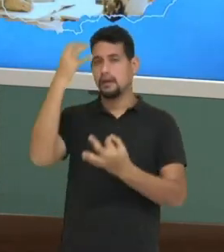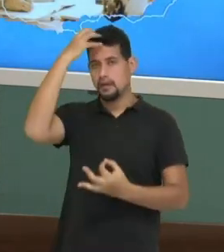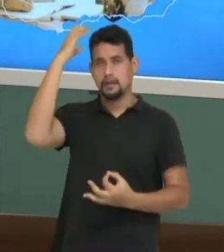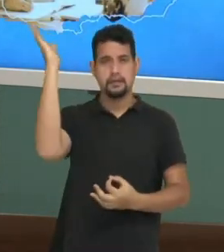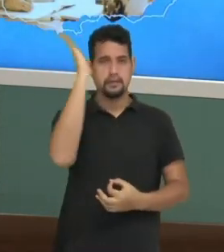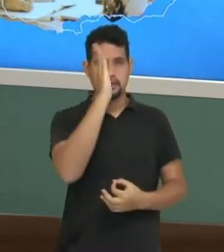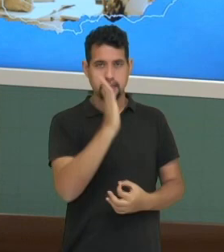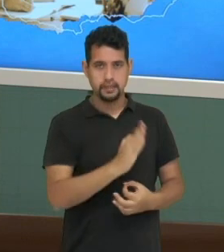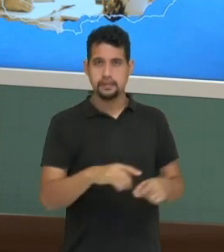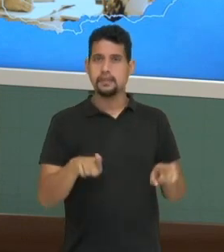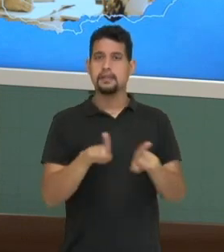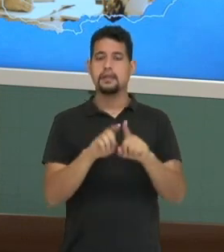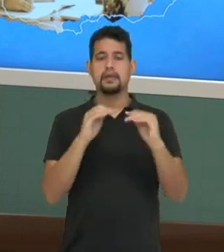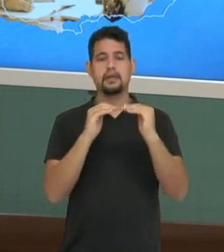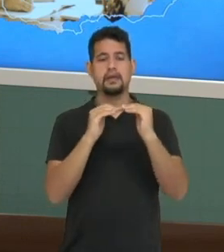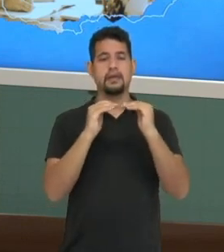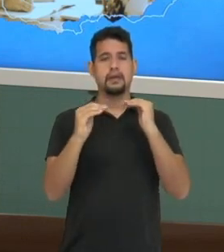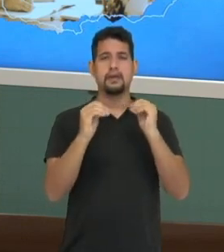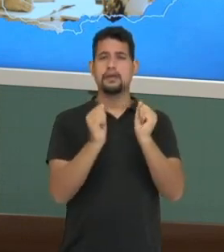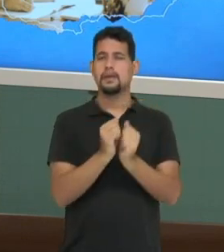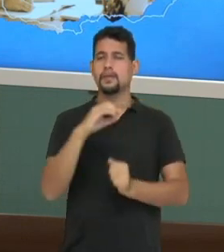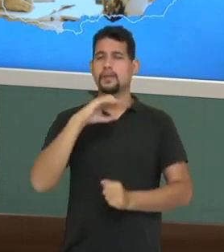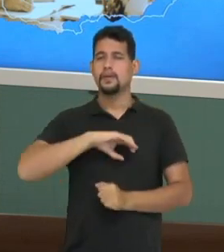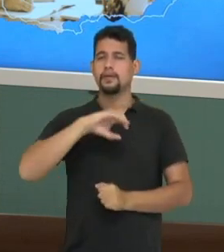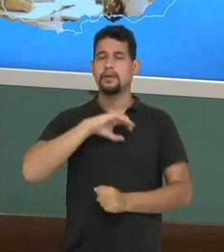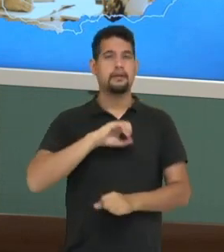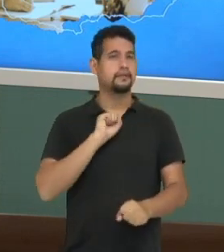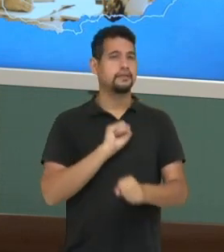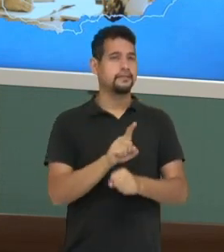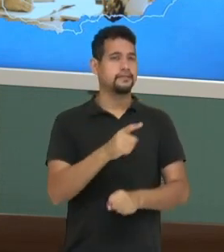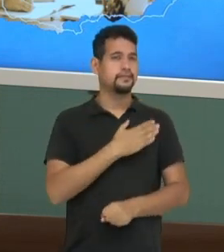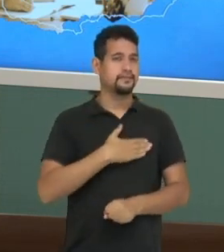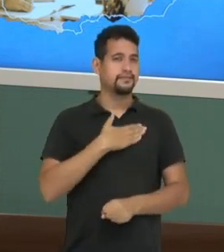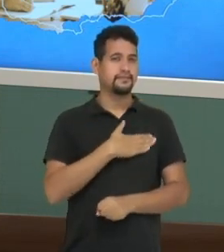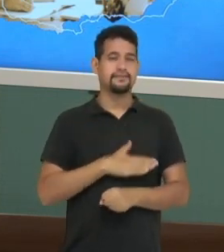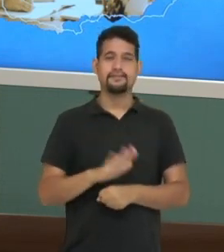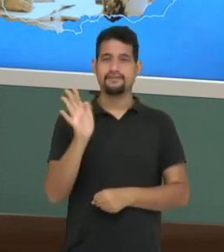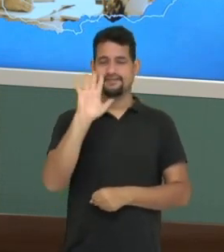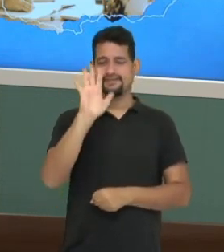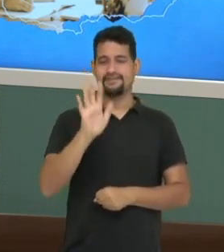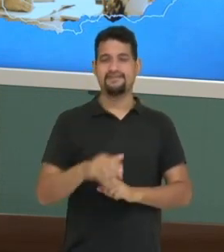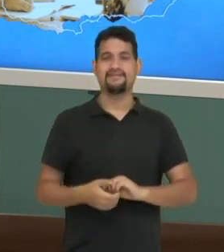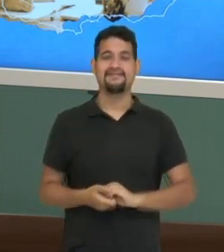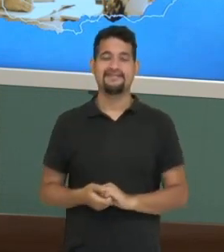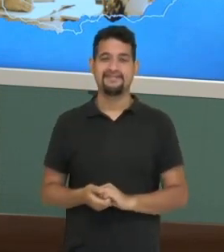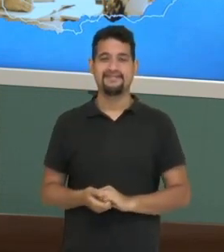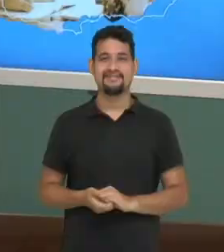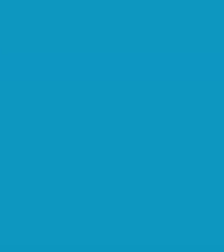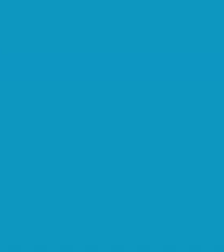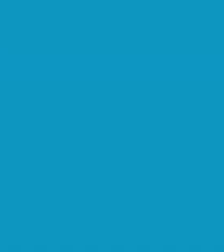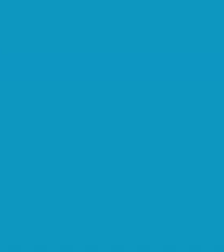Brasil e a ruptura com Portugal. Espero que vocês tenham gostado. Até breve.